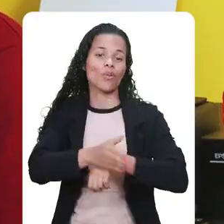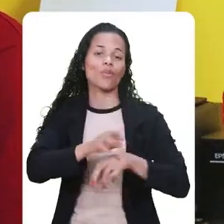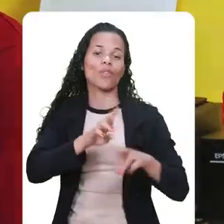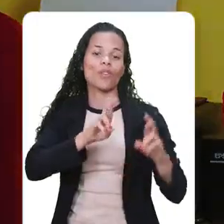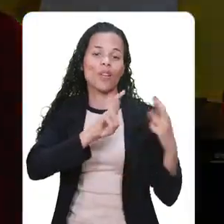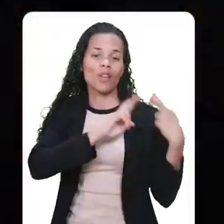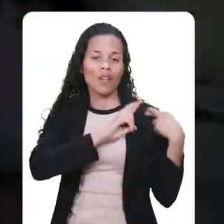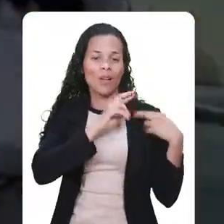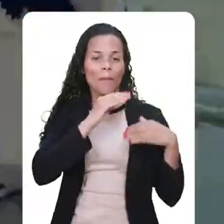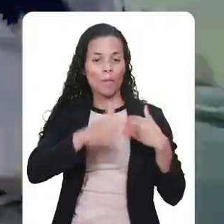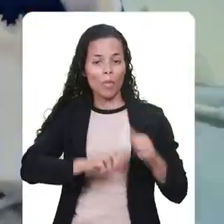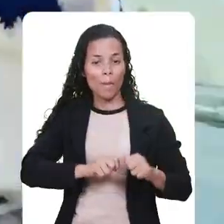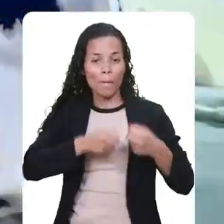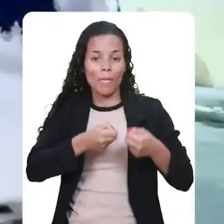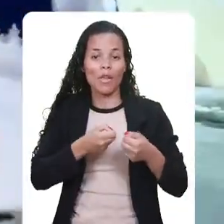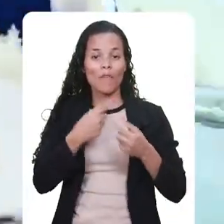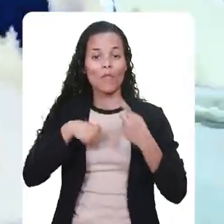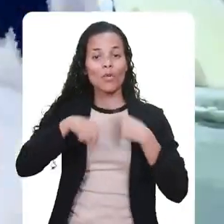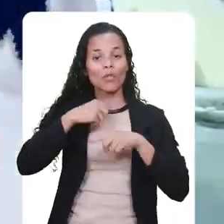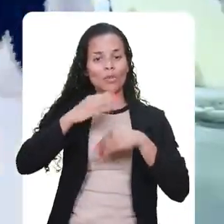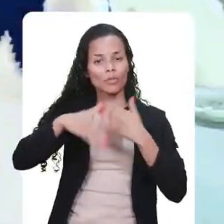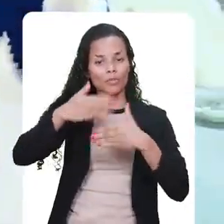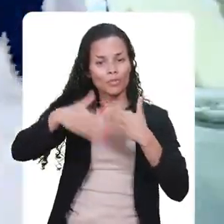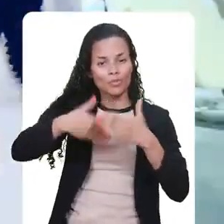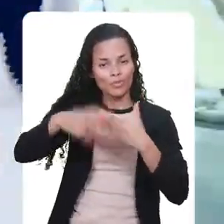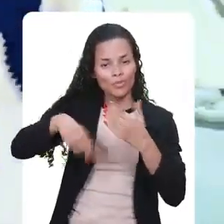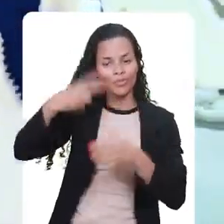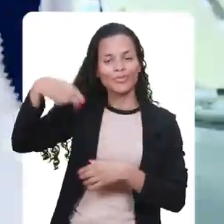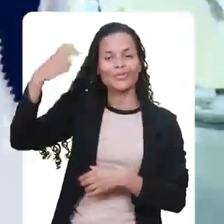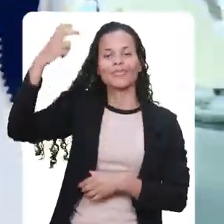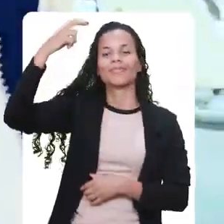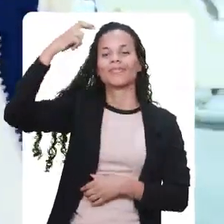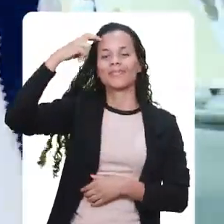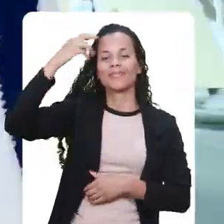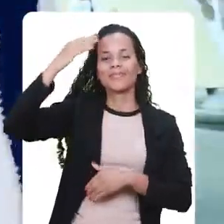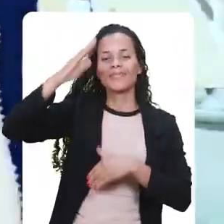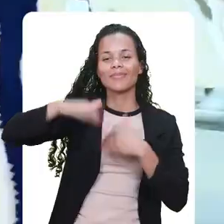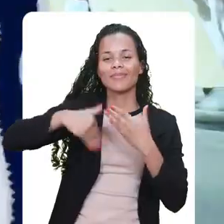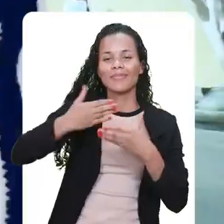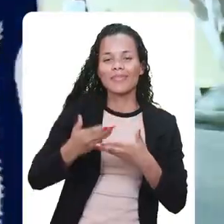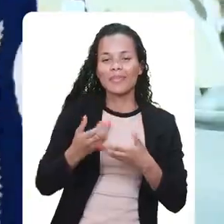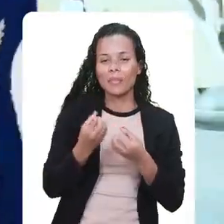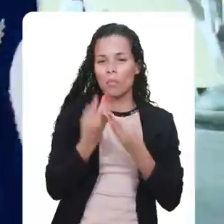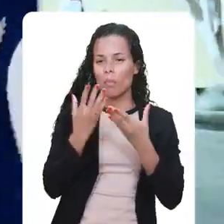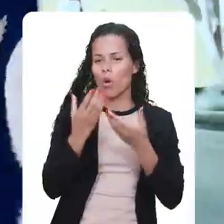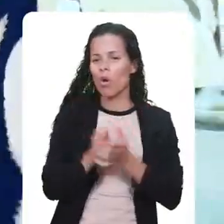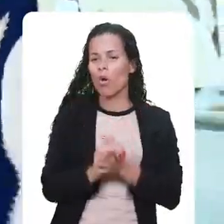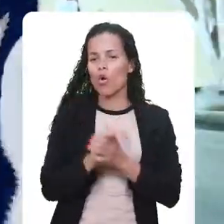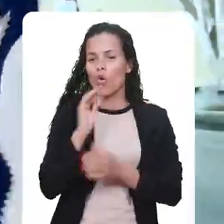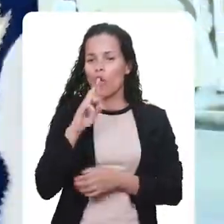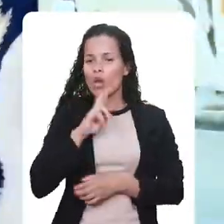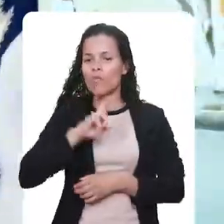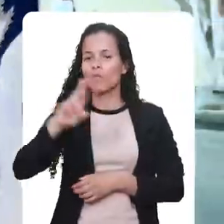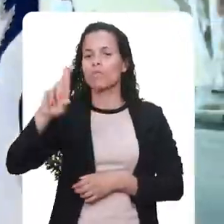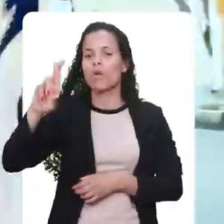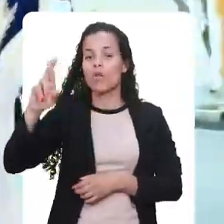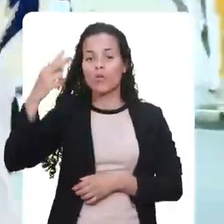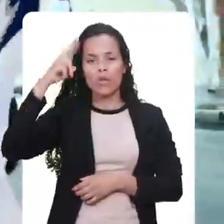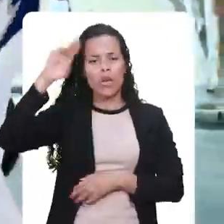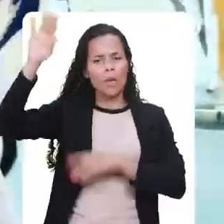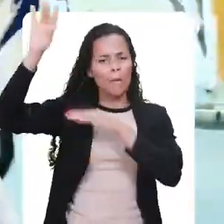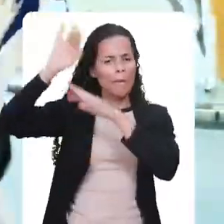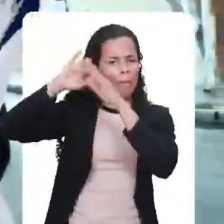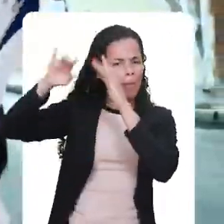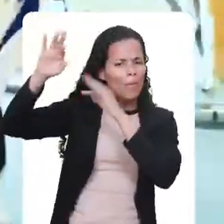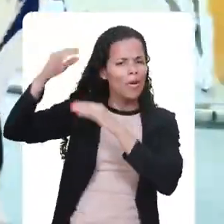estar presente. A perseverança e a vontade de continuar fazendo a cultura do boi de buzina progredir rende bons frutos. O resultado